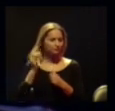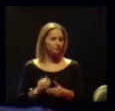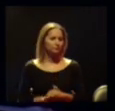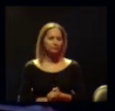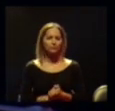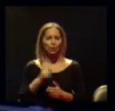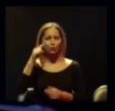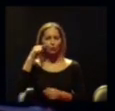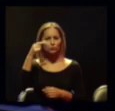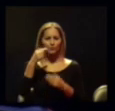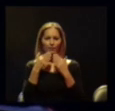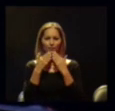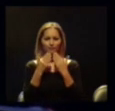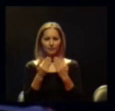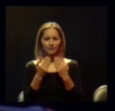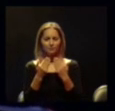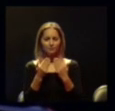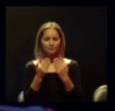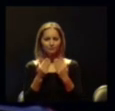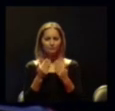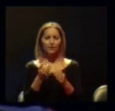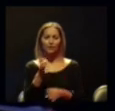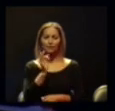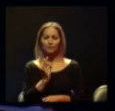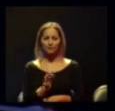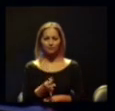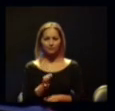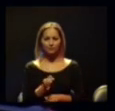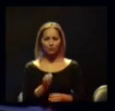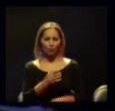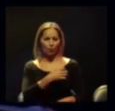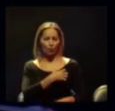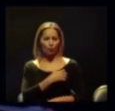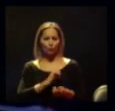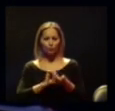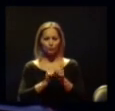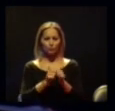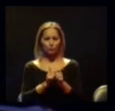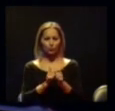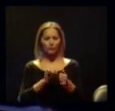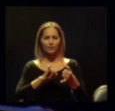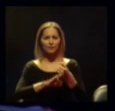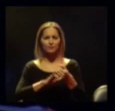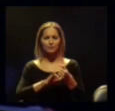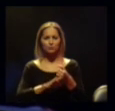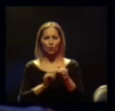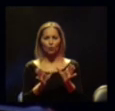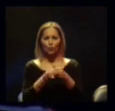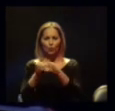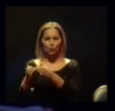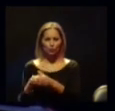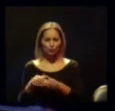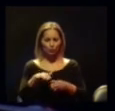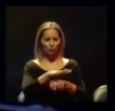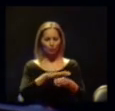Um especial agradecimento é devido às federações, aos clubes desportivos, associações e coletividades do nosso